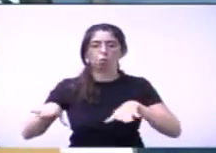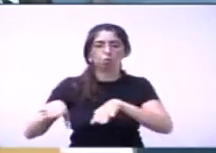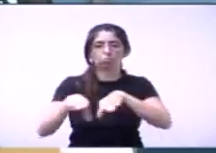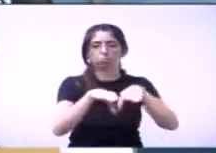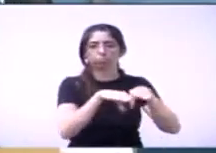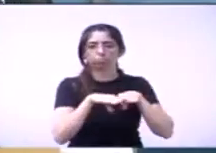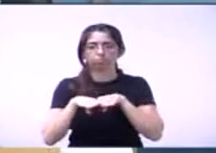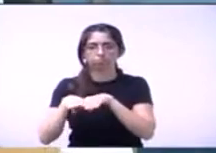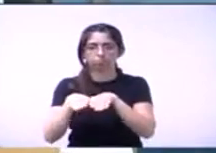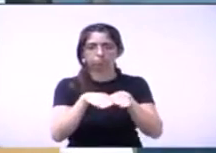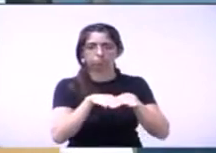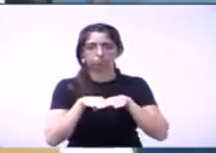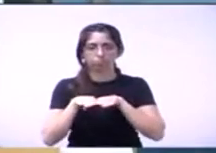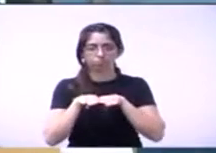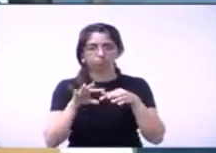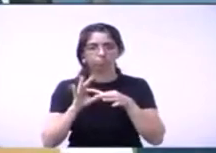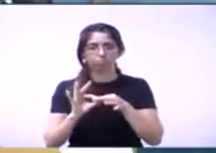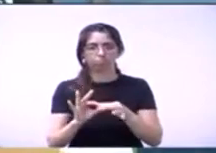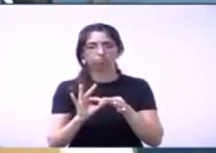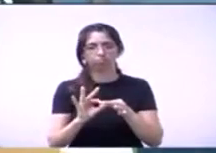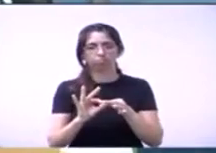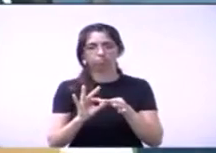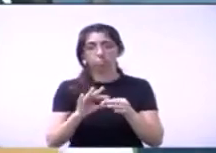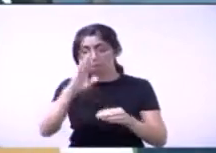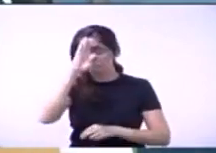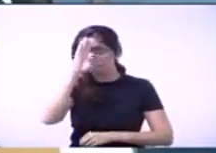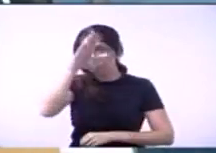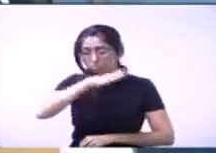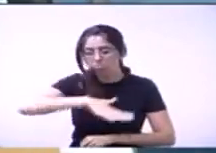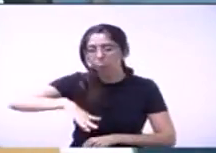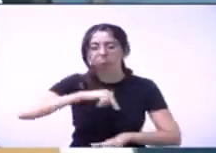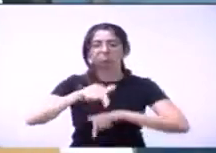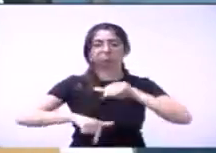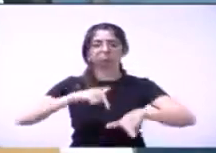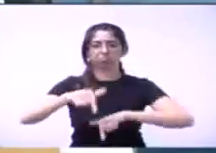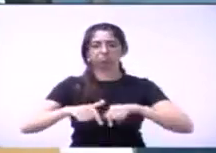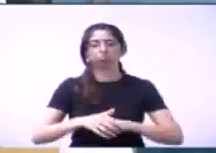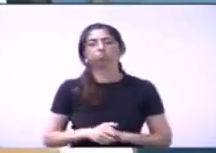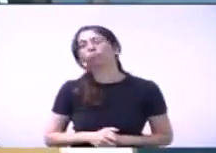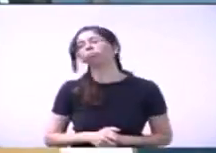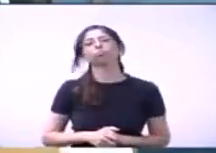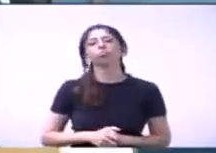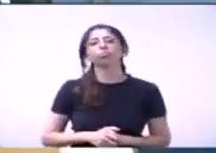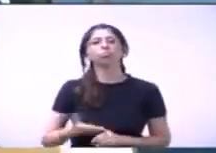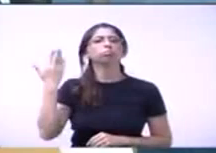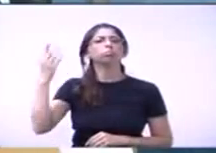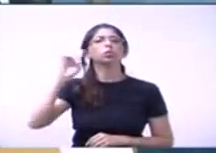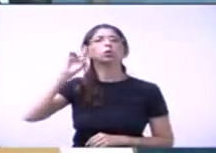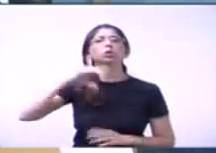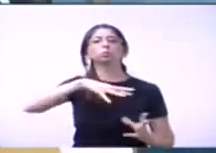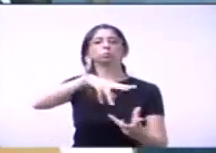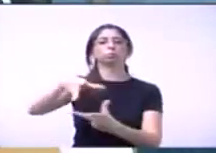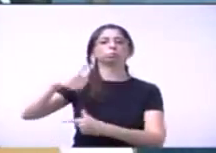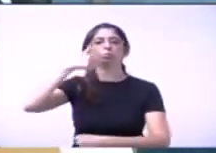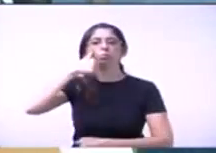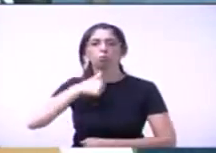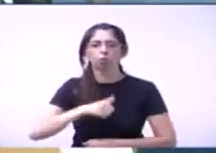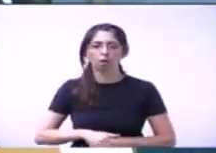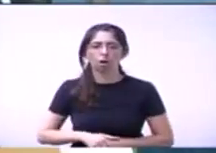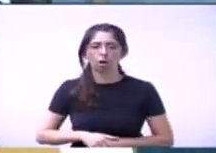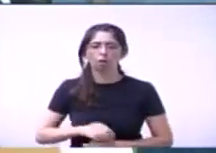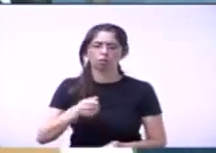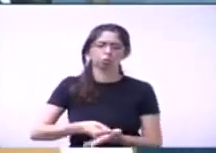direitos, inclusive no campo do trabalho. Como foi agora o Dia Internacional das Mulheres,